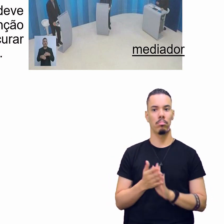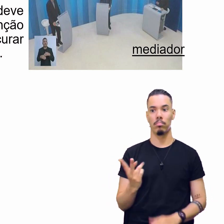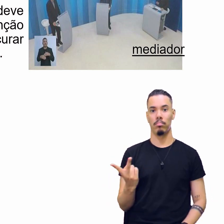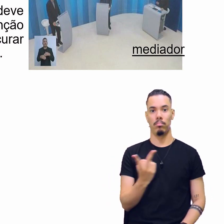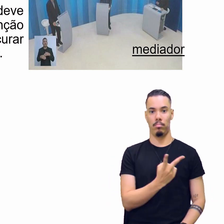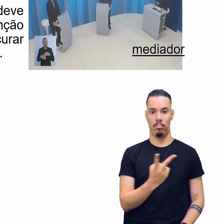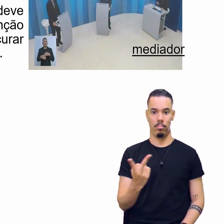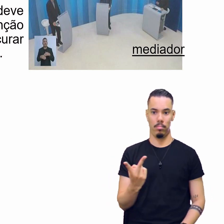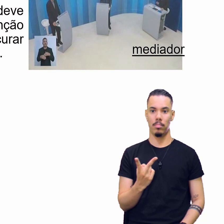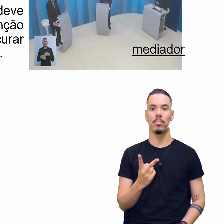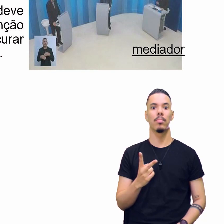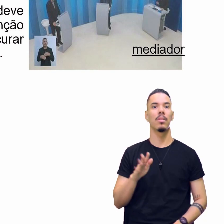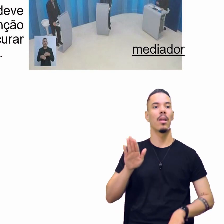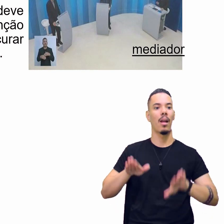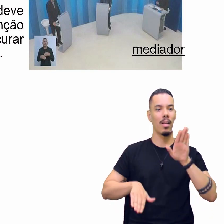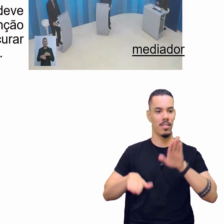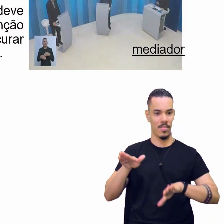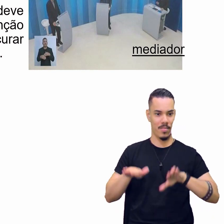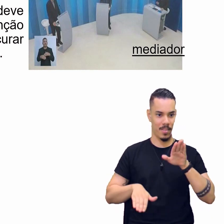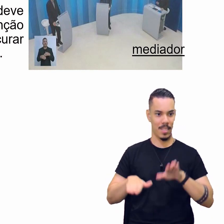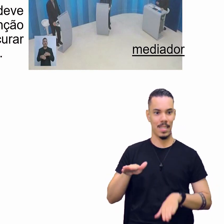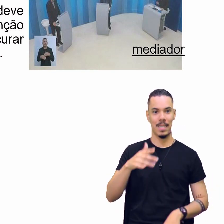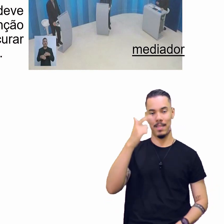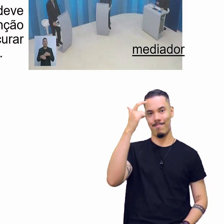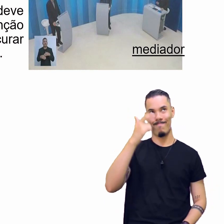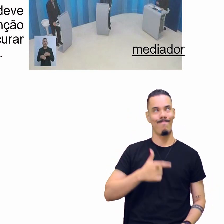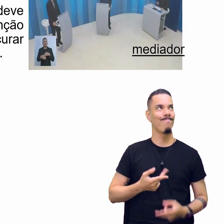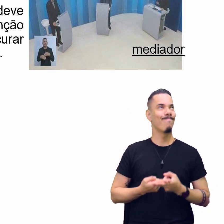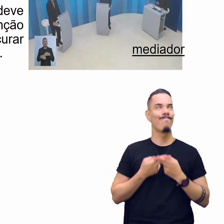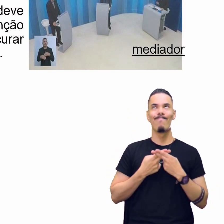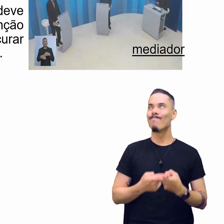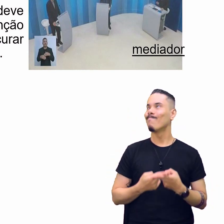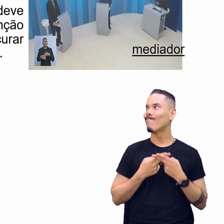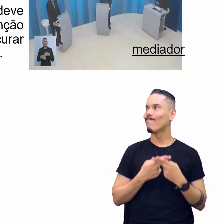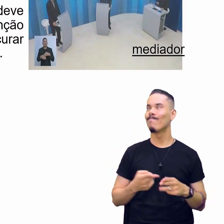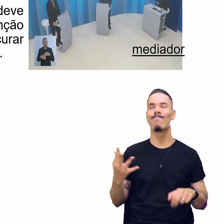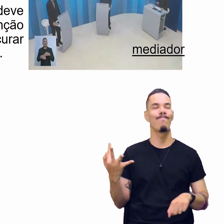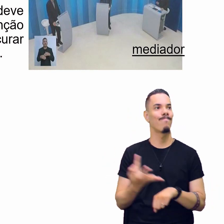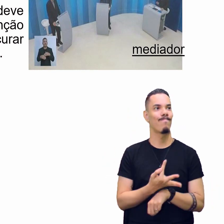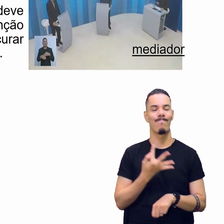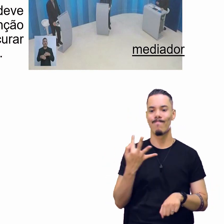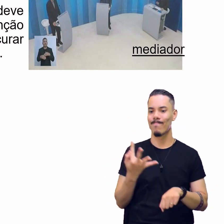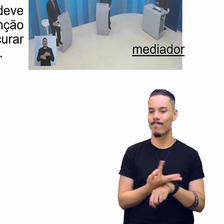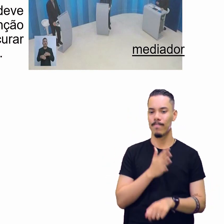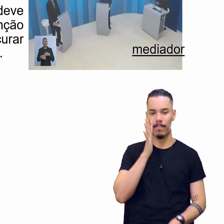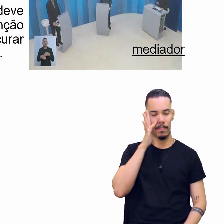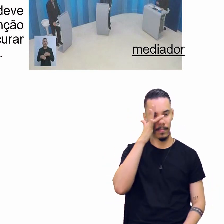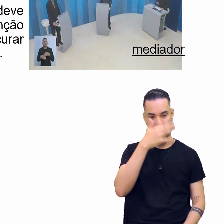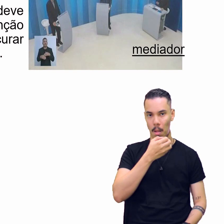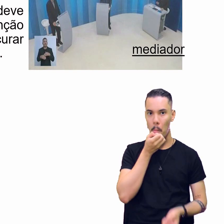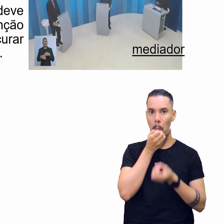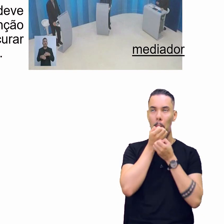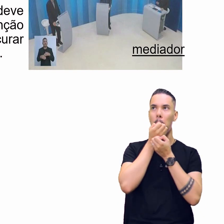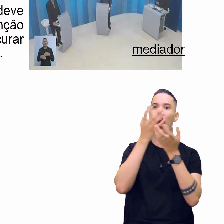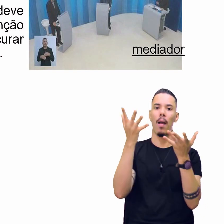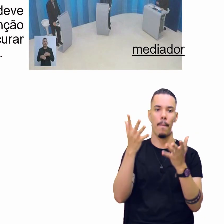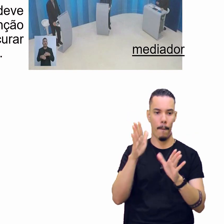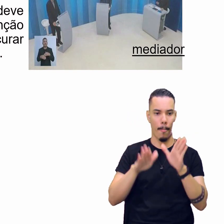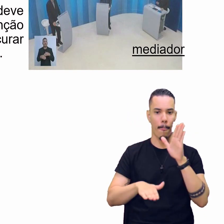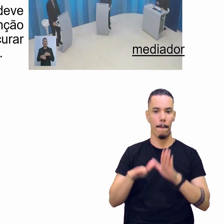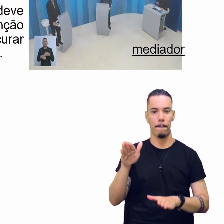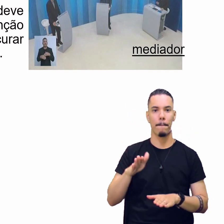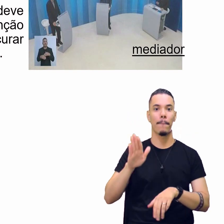mediador perde a paciência. Quantas e quantas vezes você viu, já